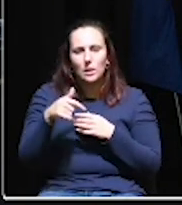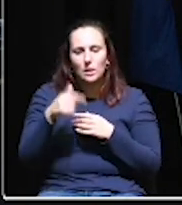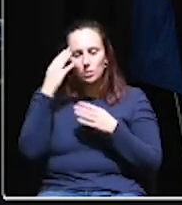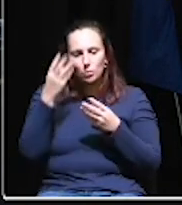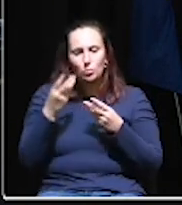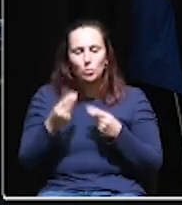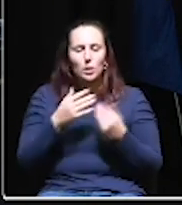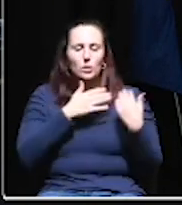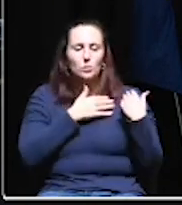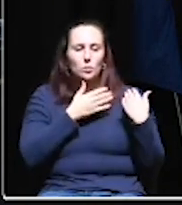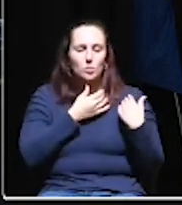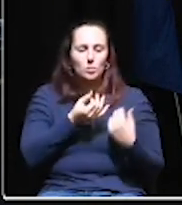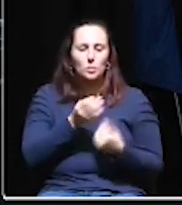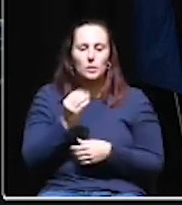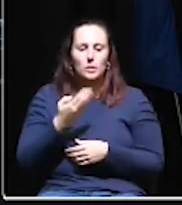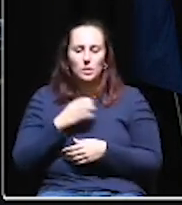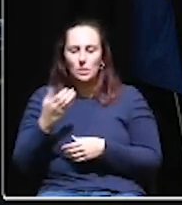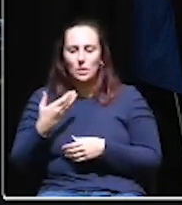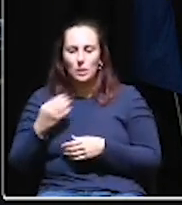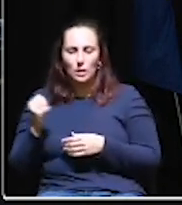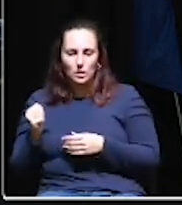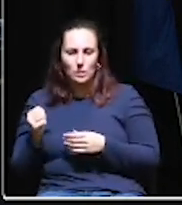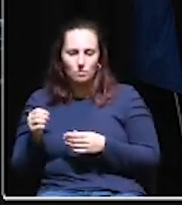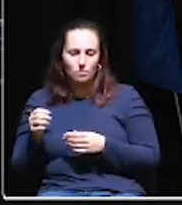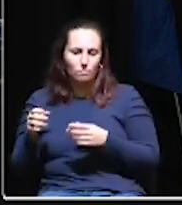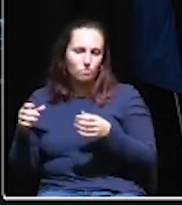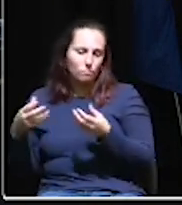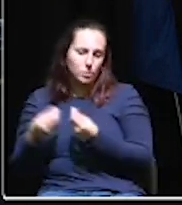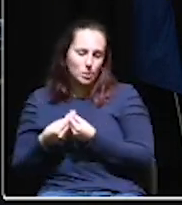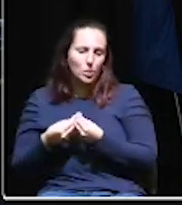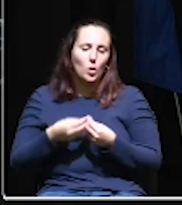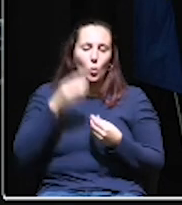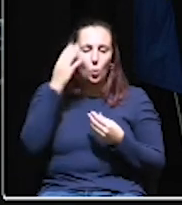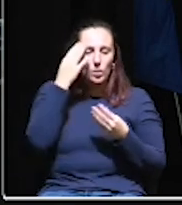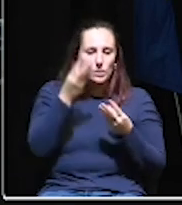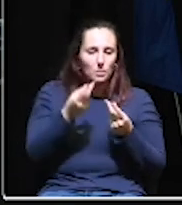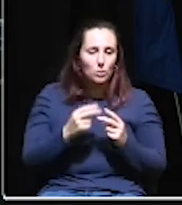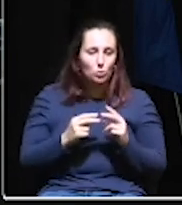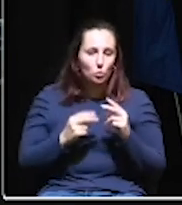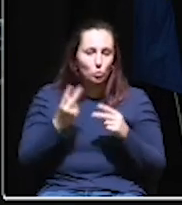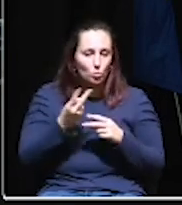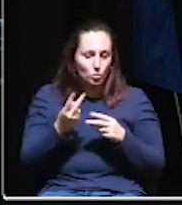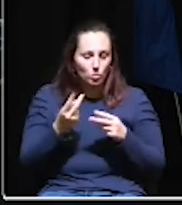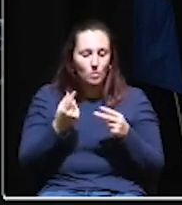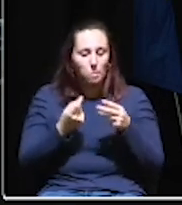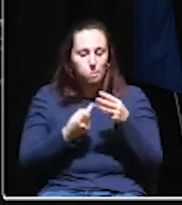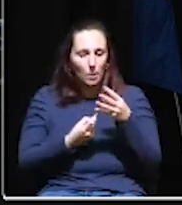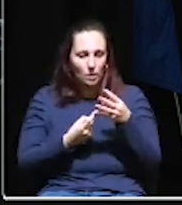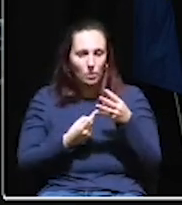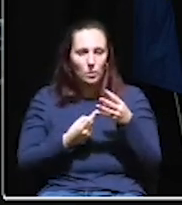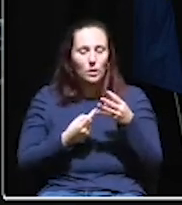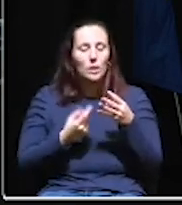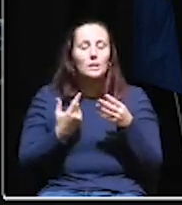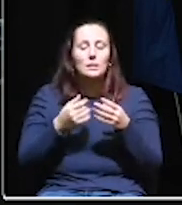responsabilidade da coligação PSD-CDS neste mandato, o segundo de 4 orçamentos que vão apresentar. Quer dizer que chegámos a meio caminho em termos